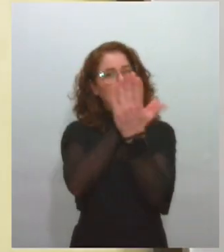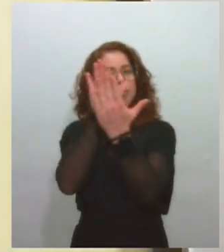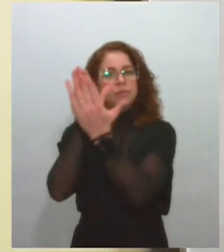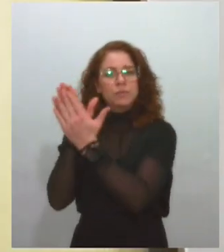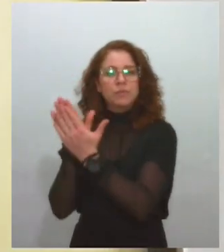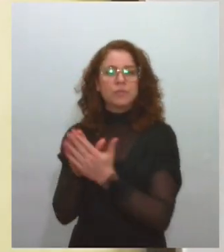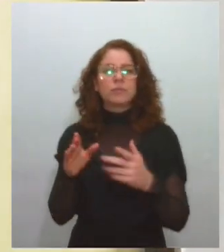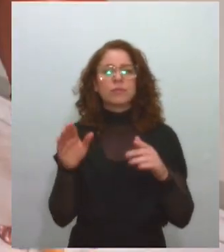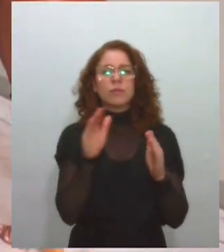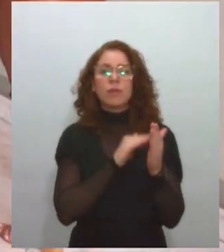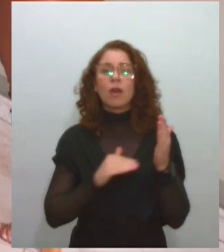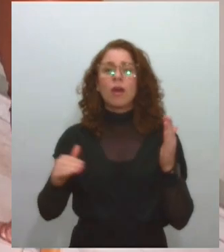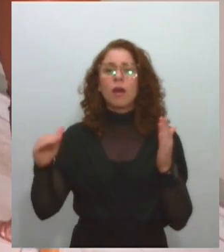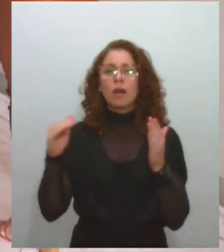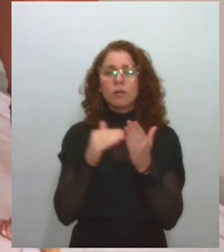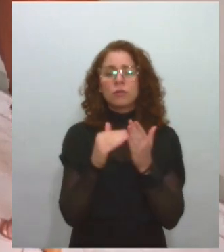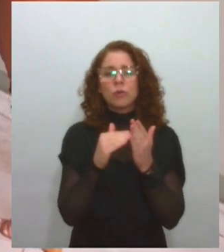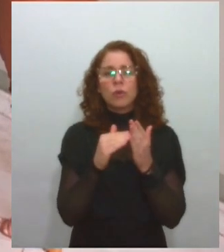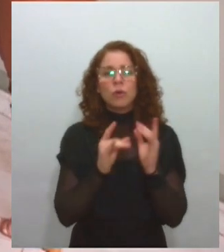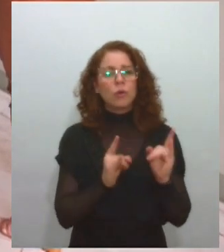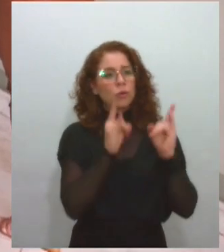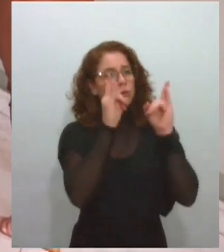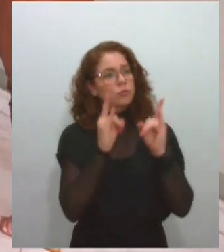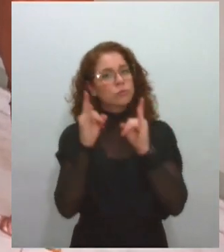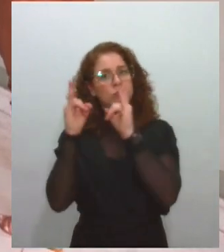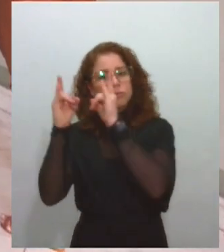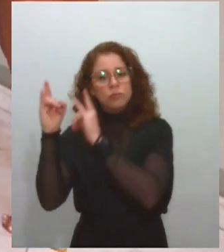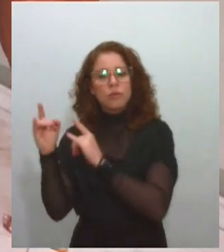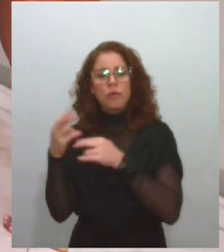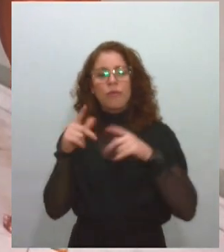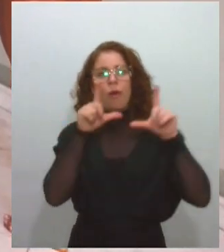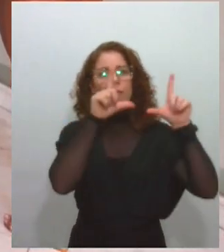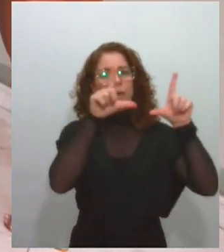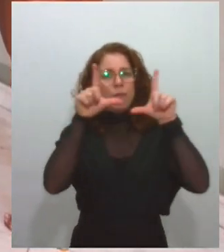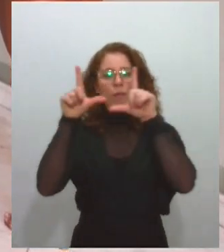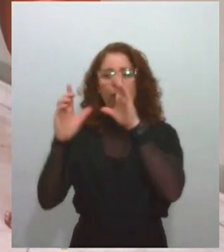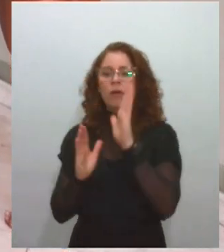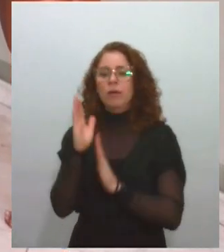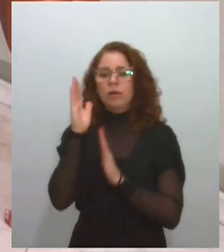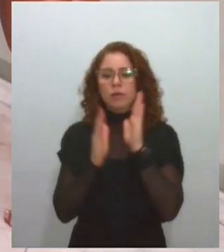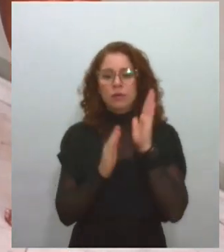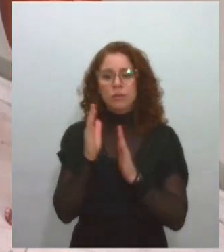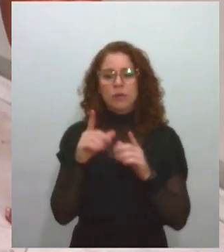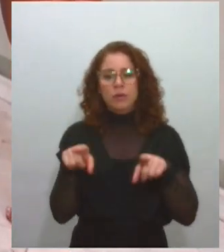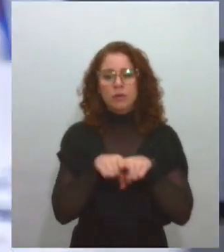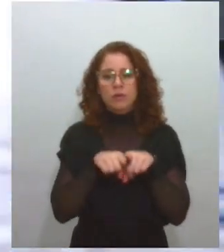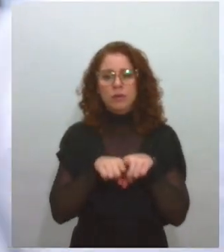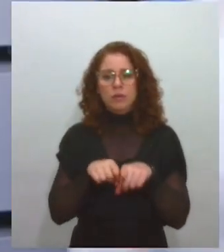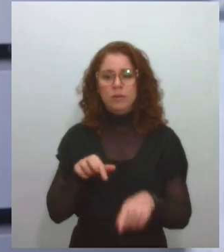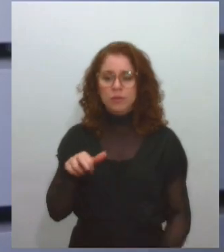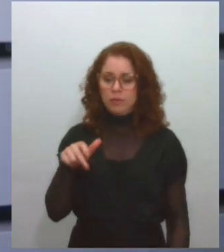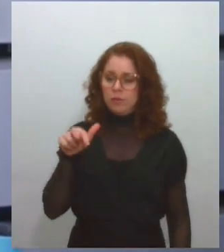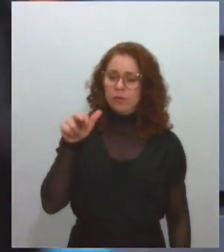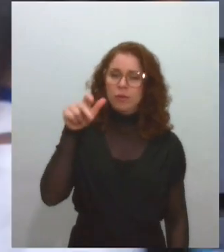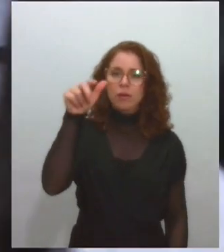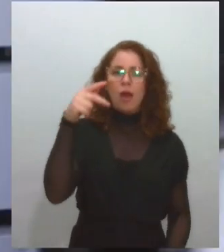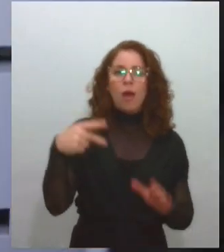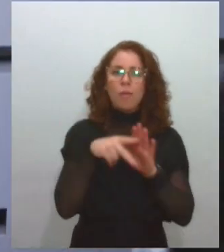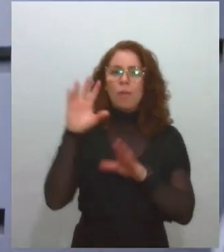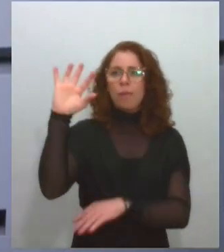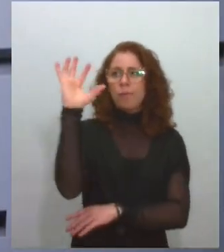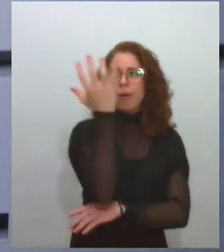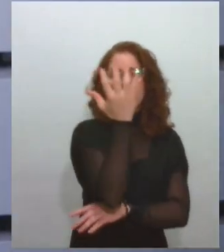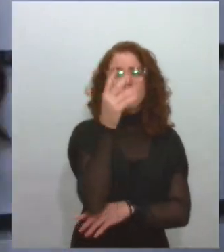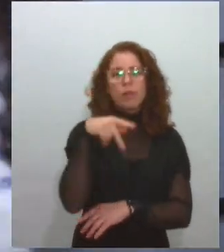Palácio Fausto Cardoso, com obras retratando o período e as escadas feitas de pau-brasil. Em seguida, foram